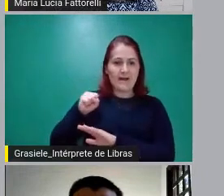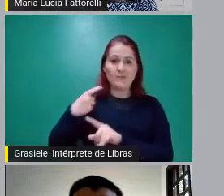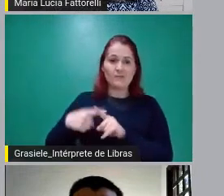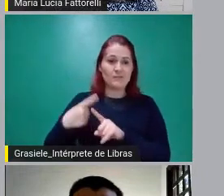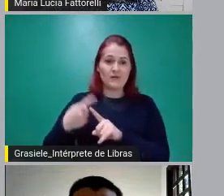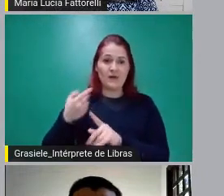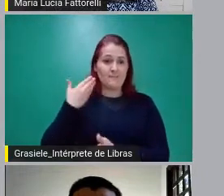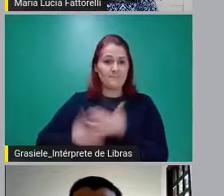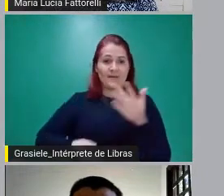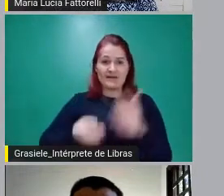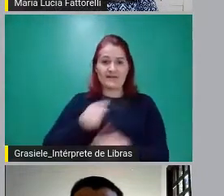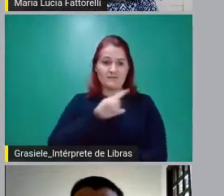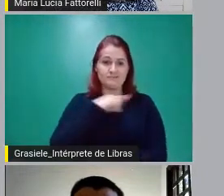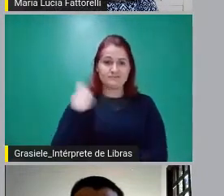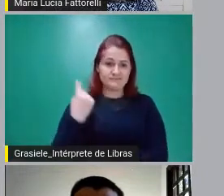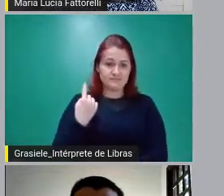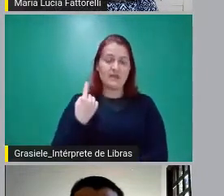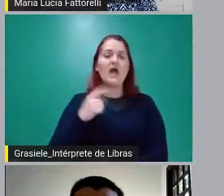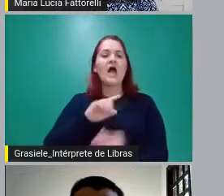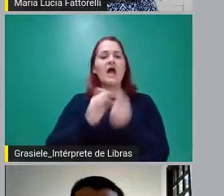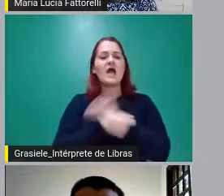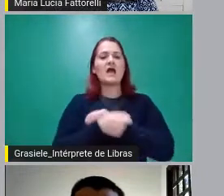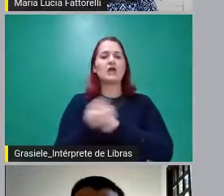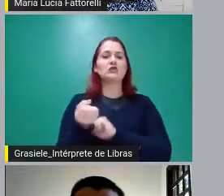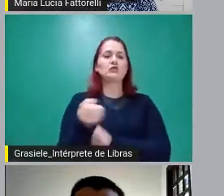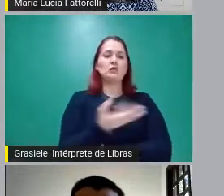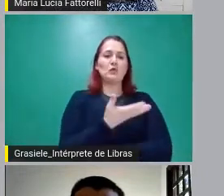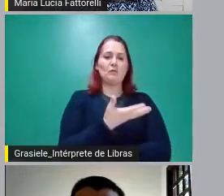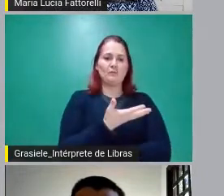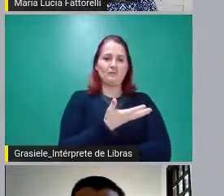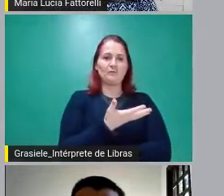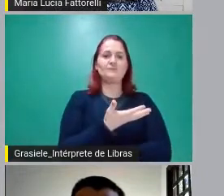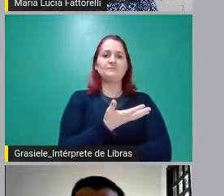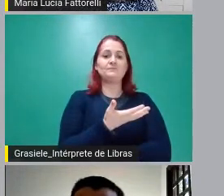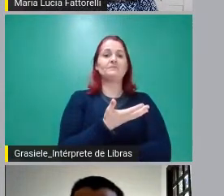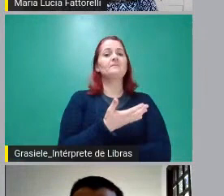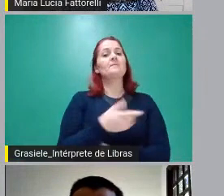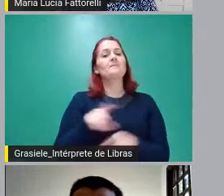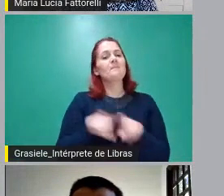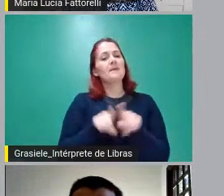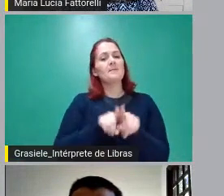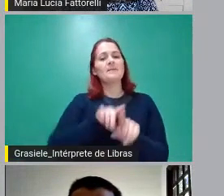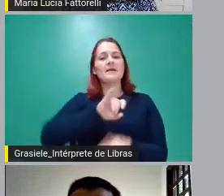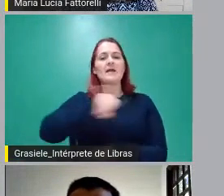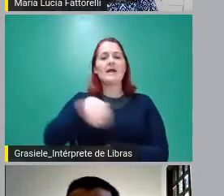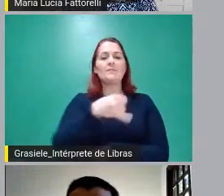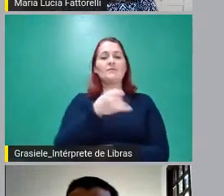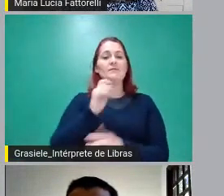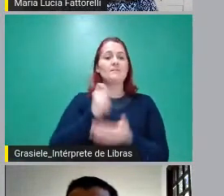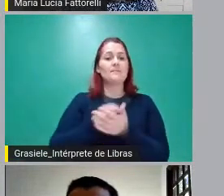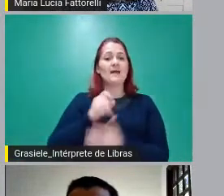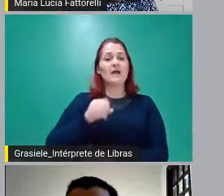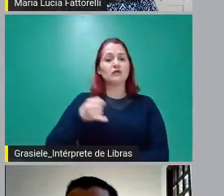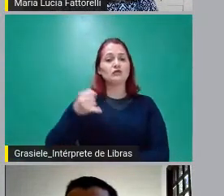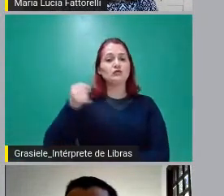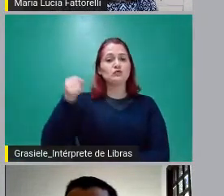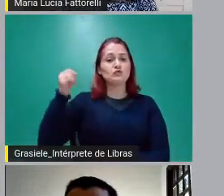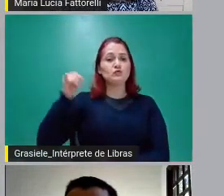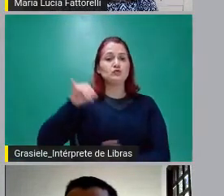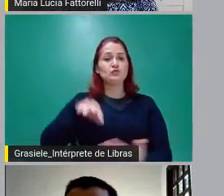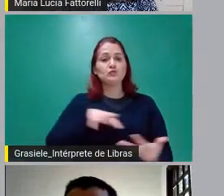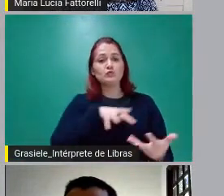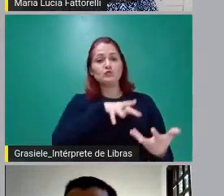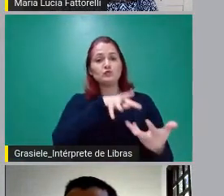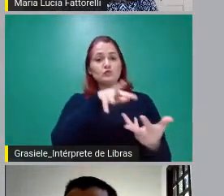parte dessa dívida. E você faz isso pagando os maiores juros do mundo e com prazos cada vez mais curtos. E aí, por que isso é